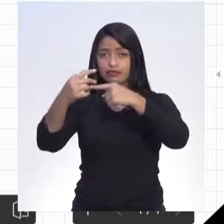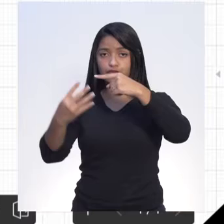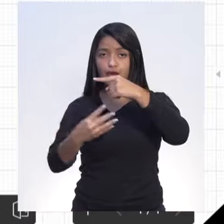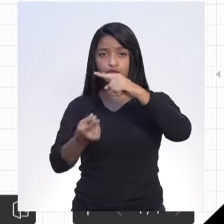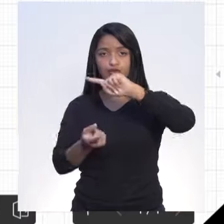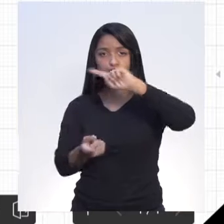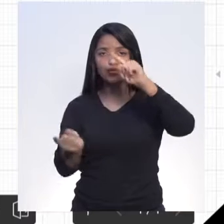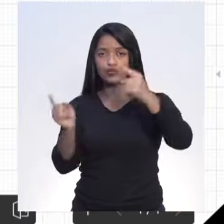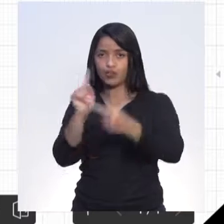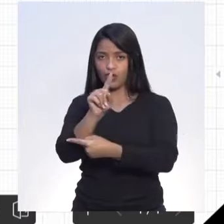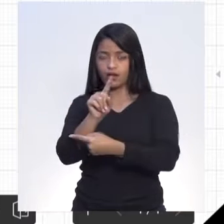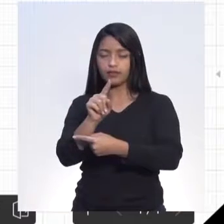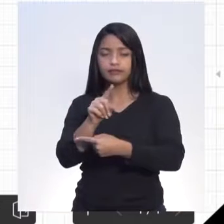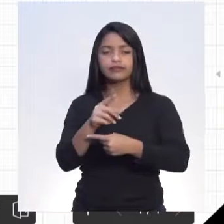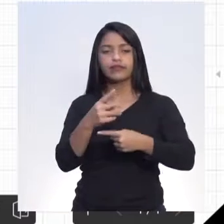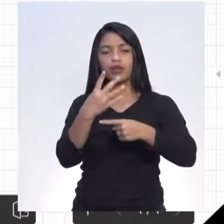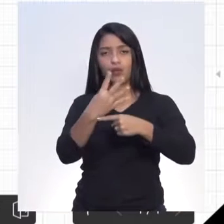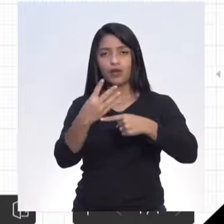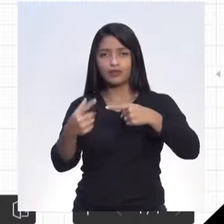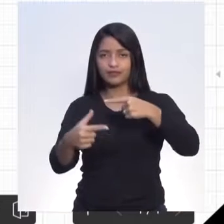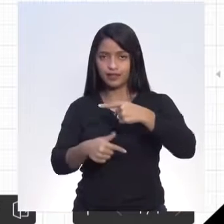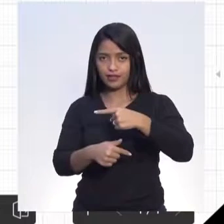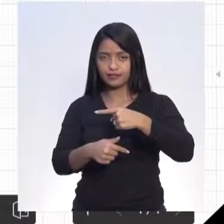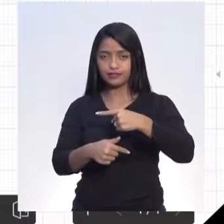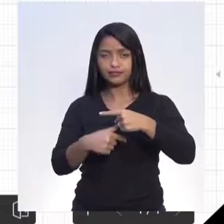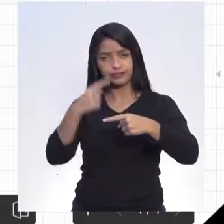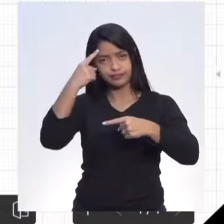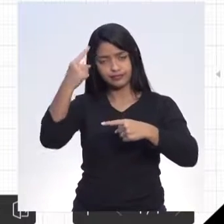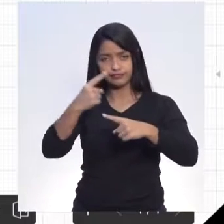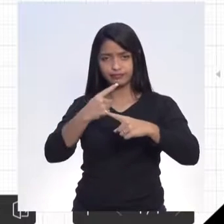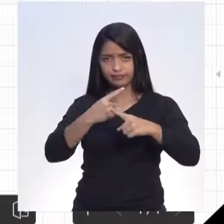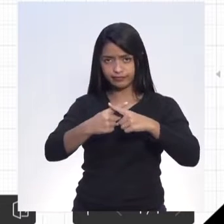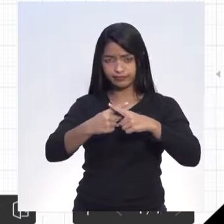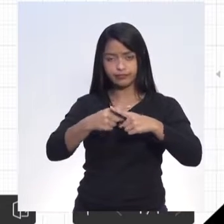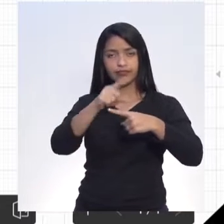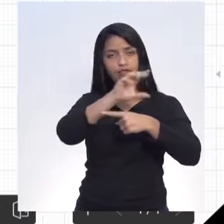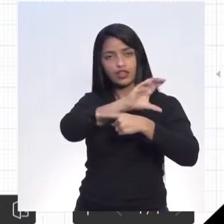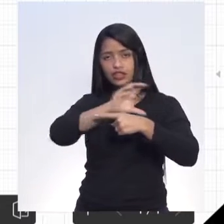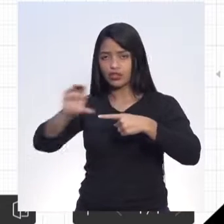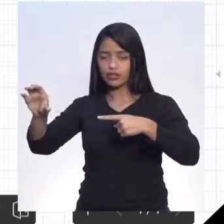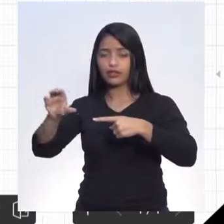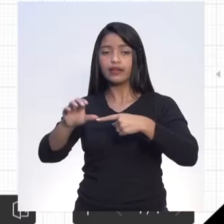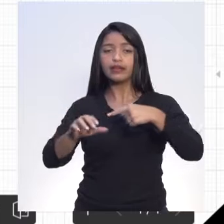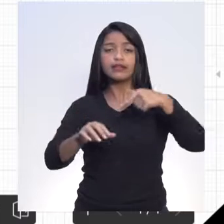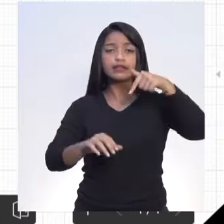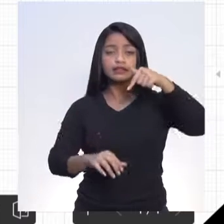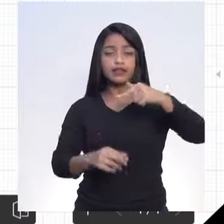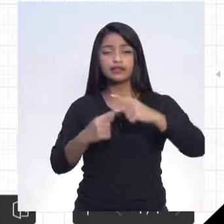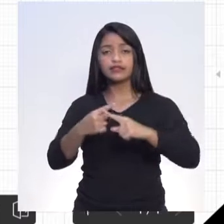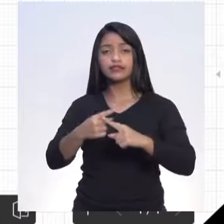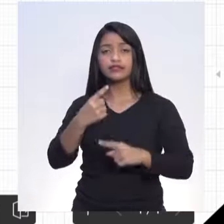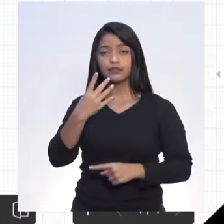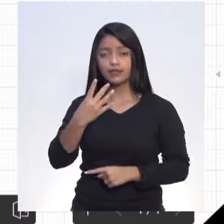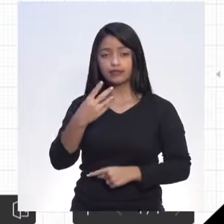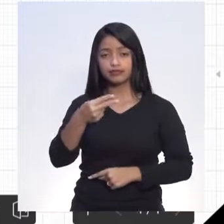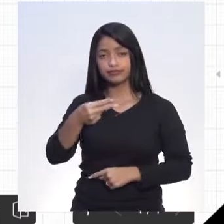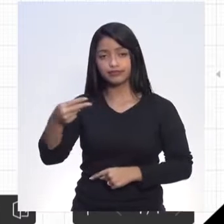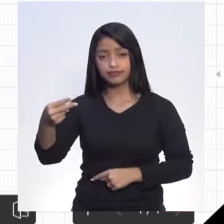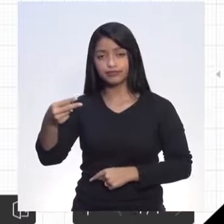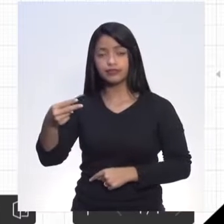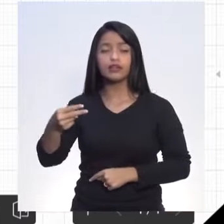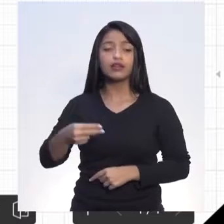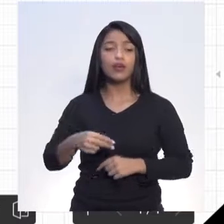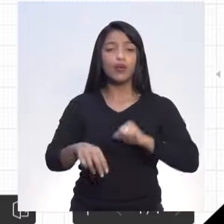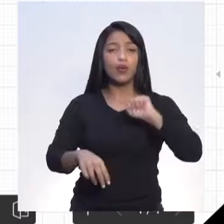Beleza. Regra de multiplicação é só multiplicar em linha. 7 vezes 4 e 8